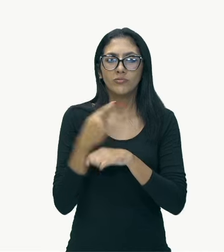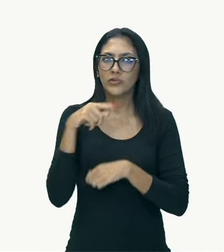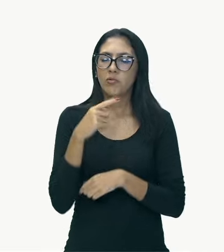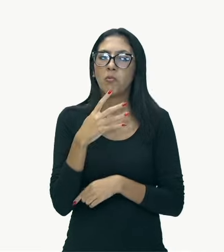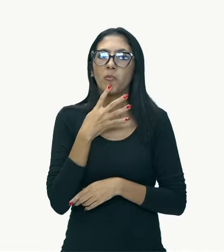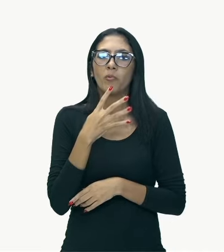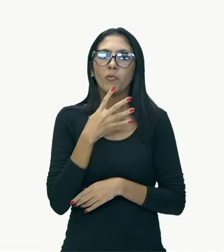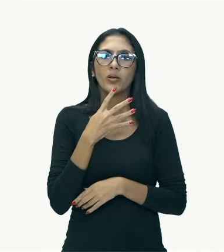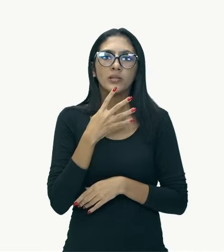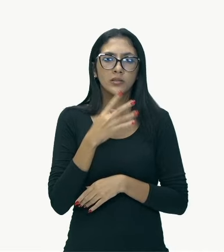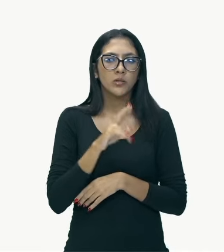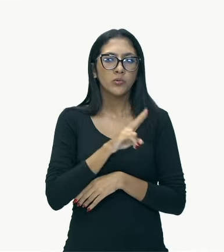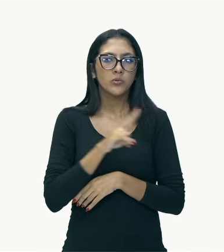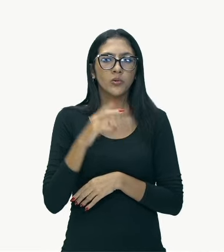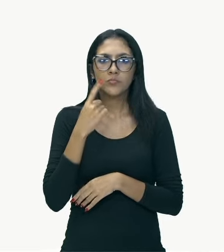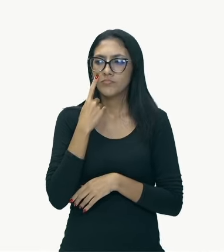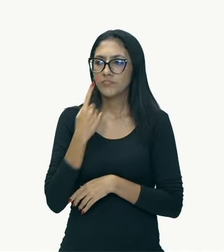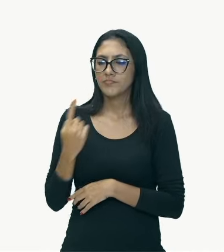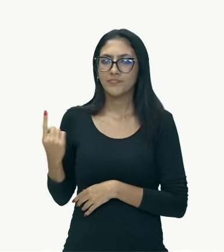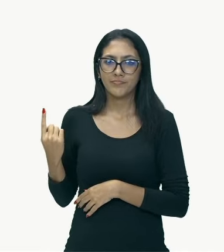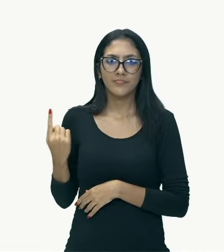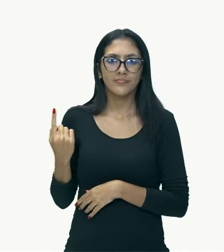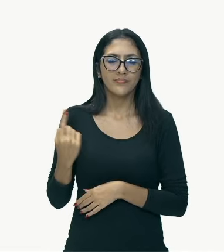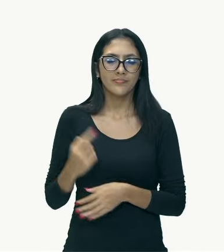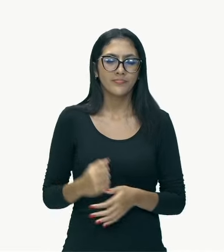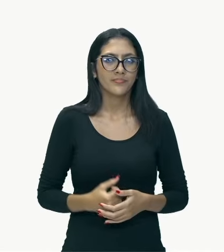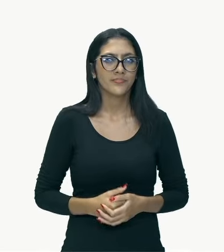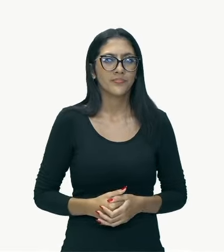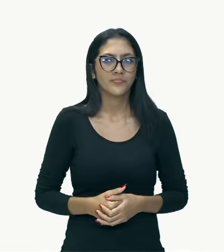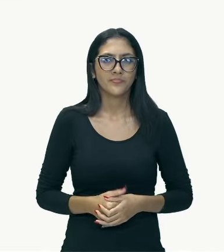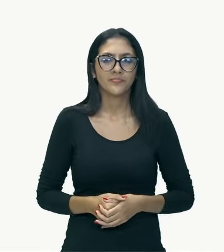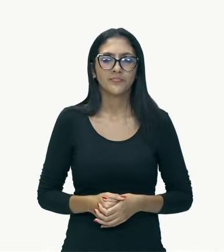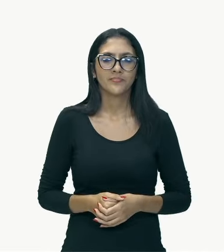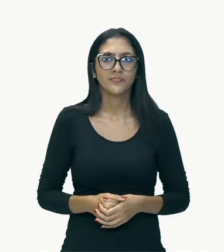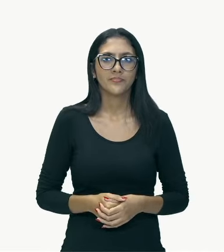é denominado de efeito Tyndall.